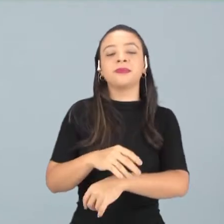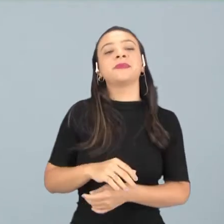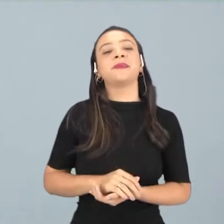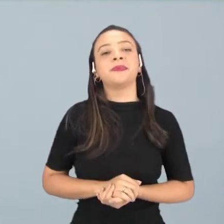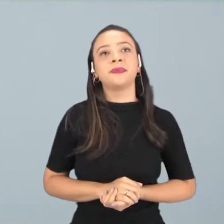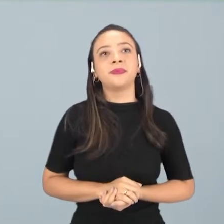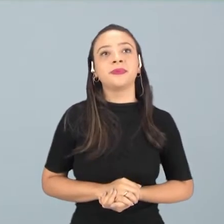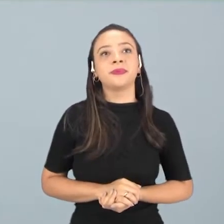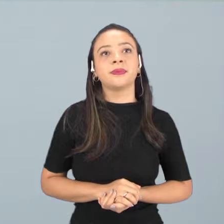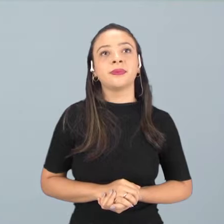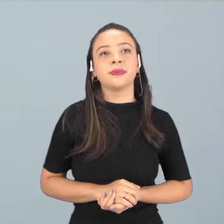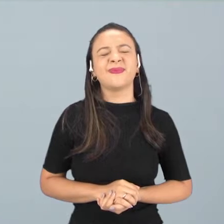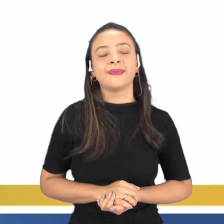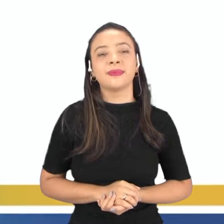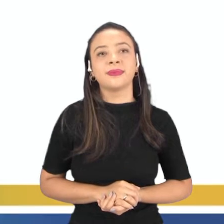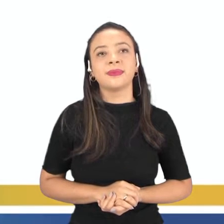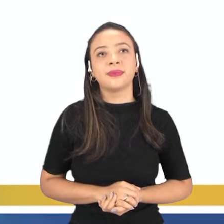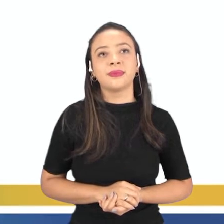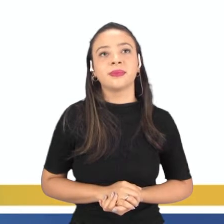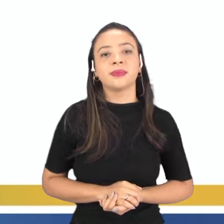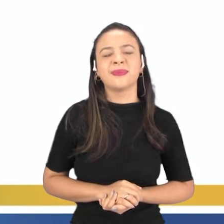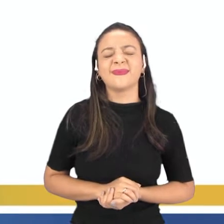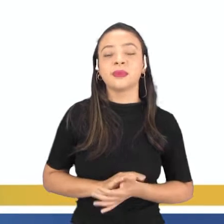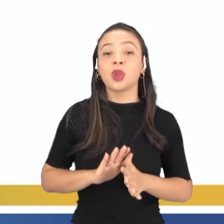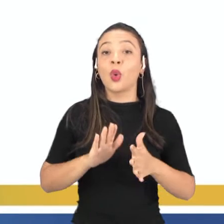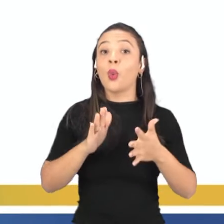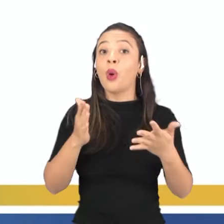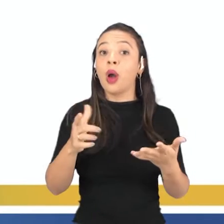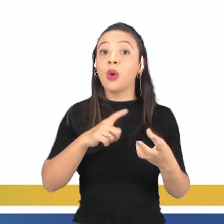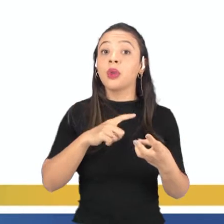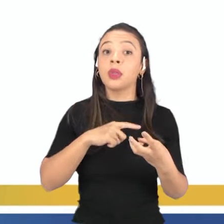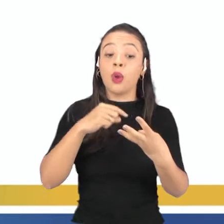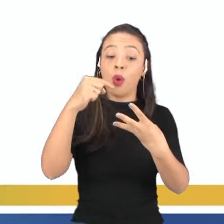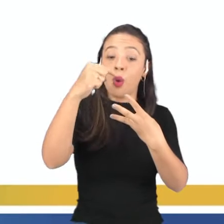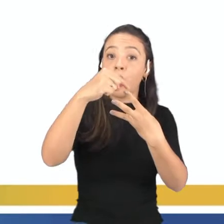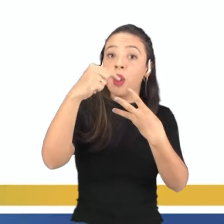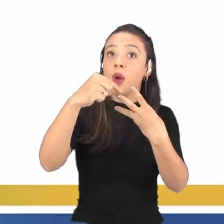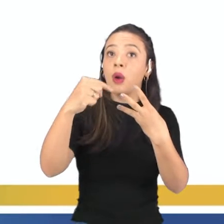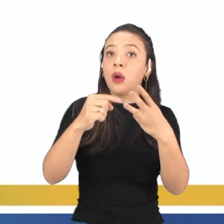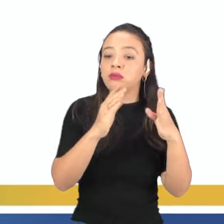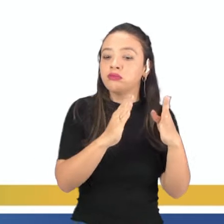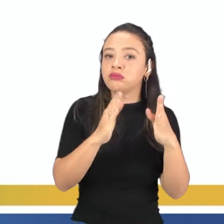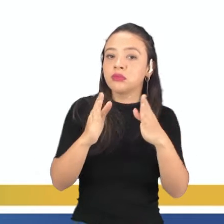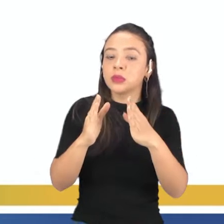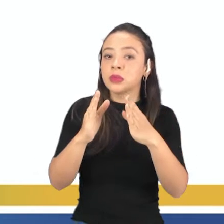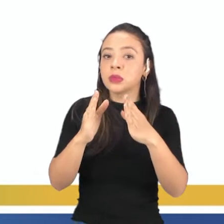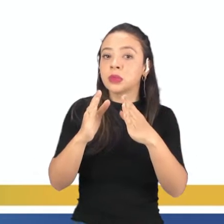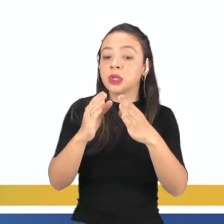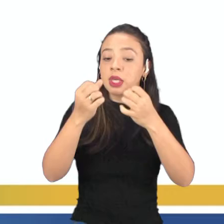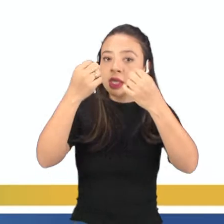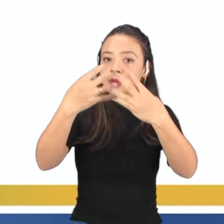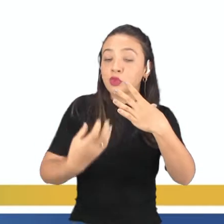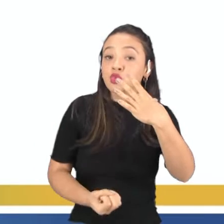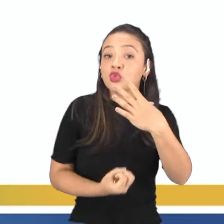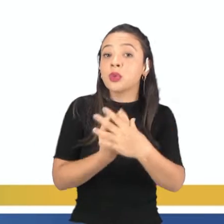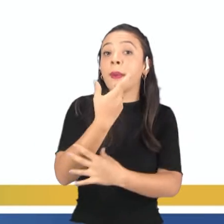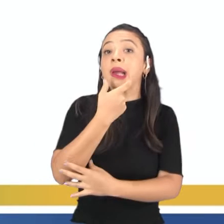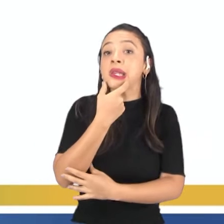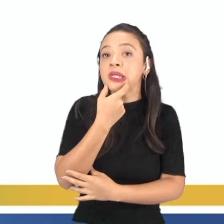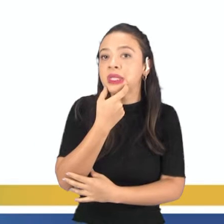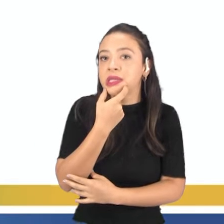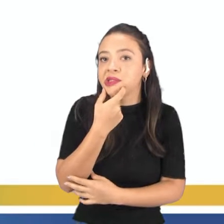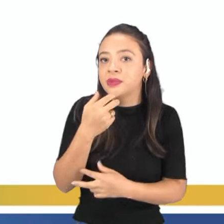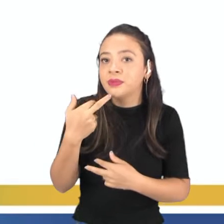lá. O nosso exercise é: quais são as 3 fases em que se divide a história da língua inglesa